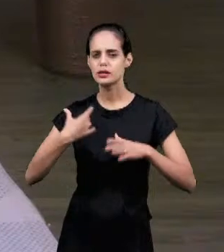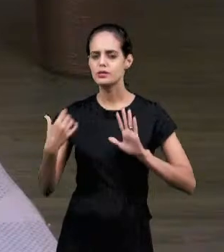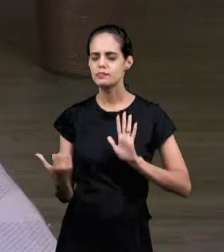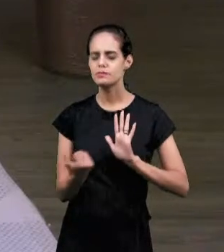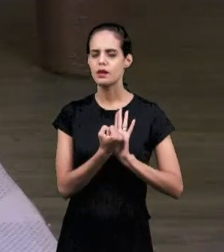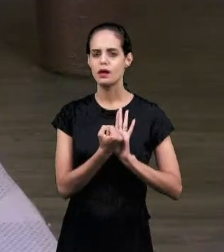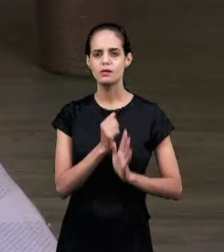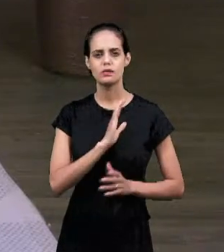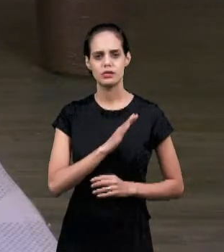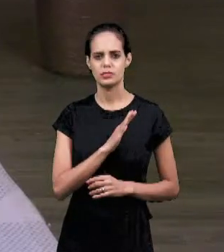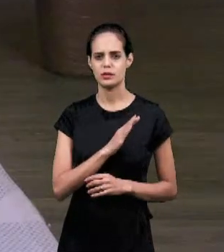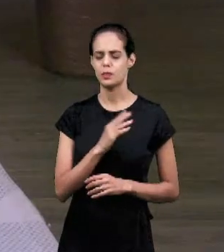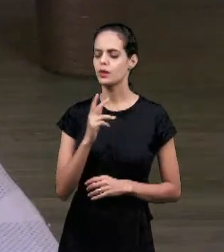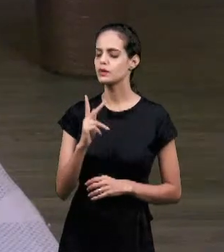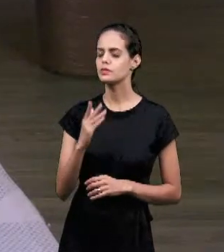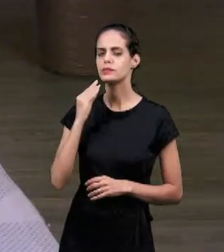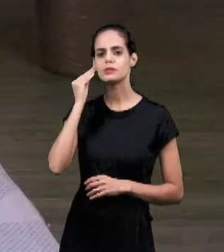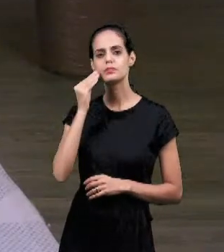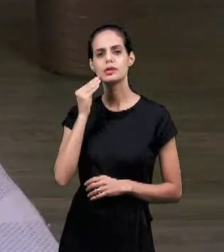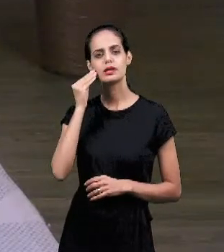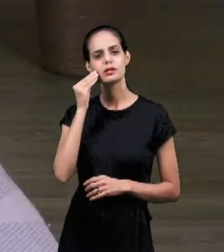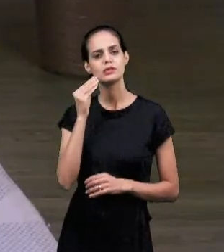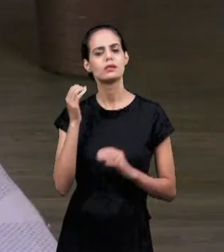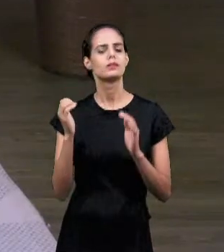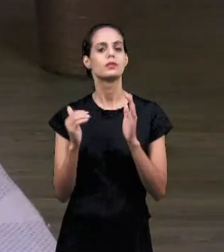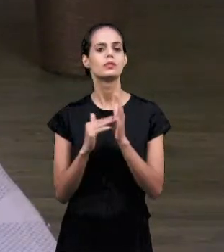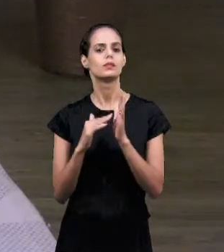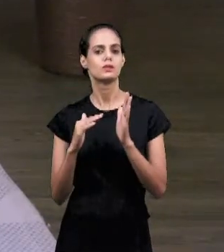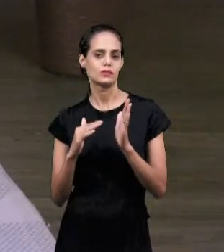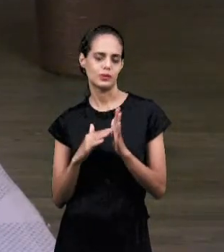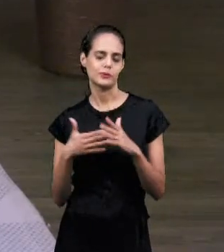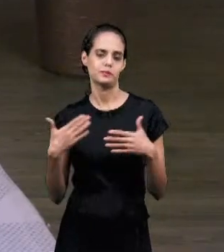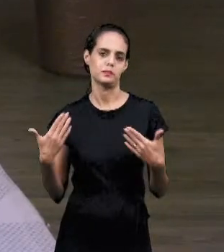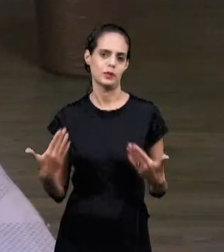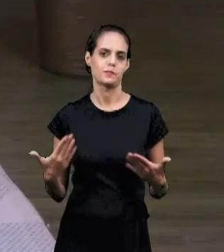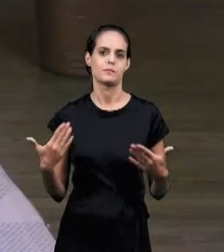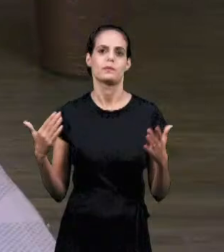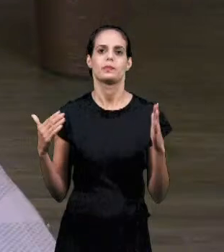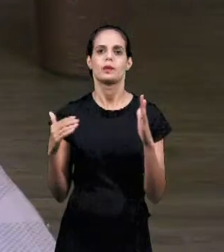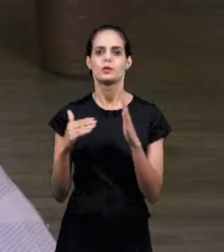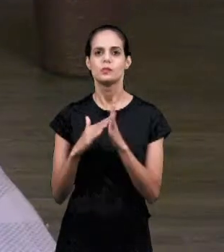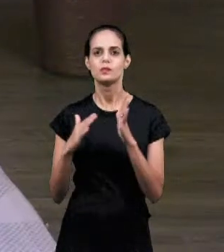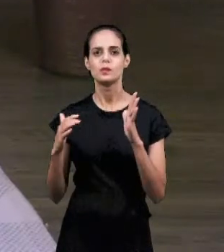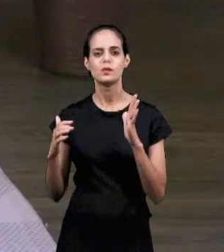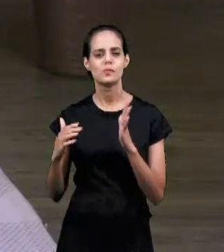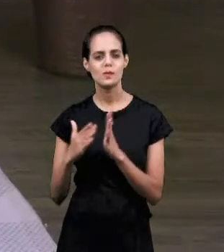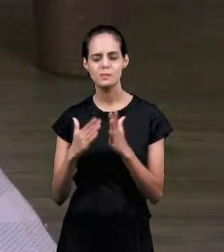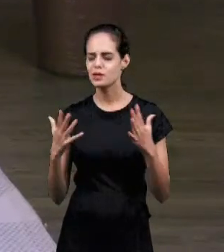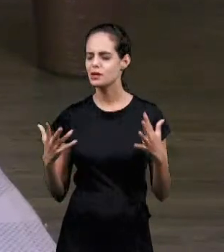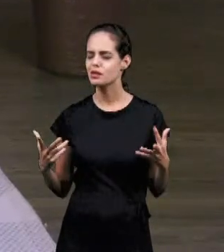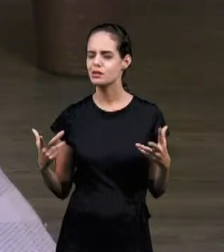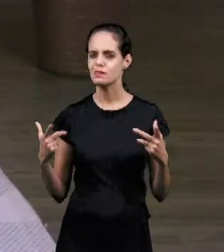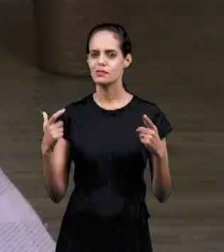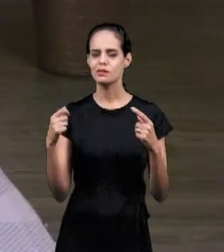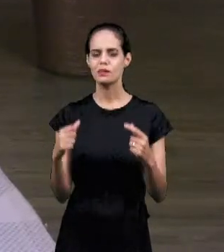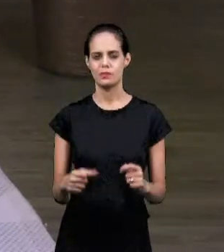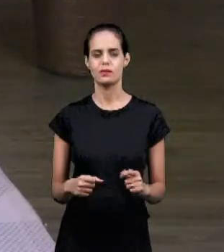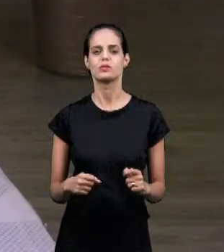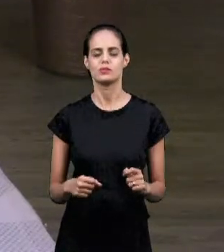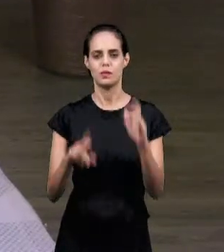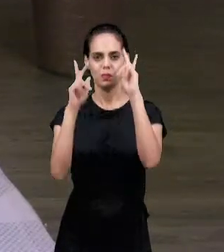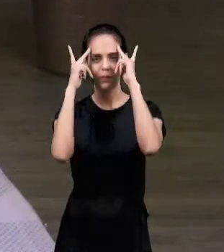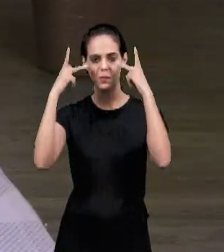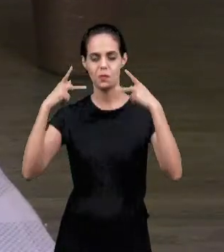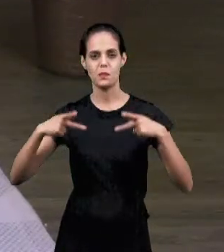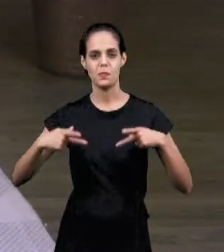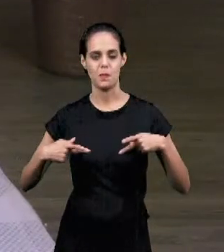Qual é a sua experiência com relação a isso, Alexandre? Na verdade, o louvor não tem nada mais extraordinário que o louvor. Na verdade, o homem, ele foi criado para isso,